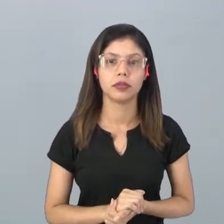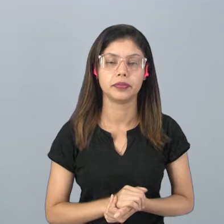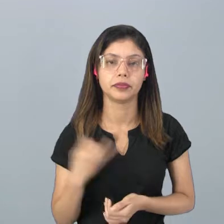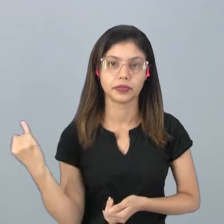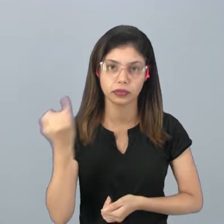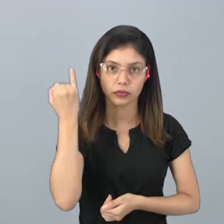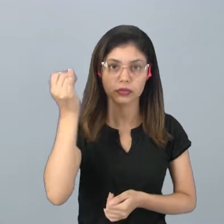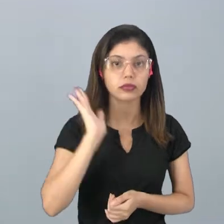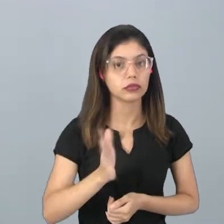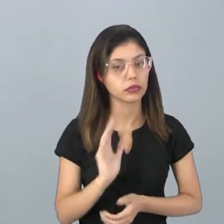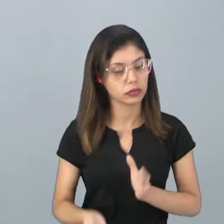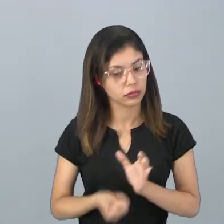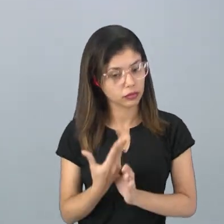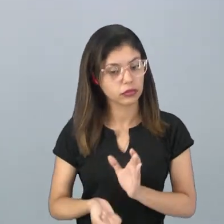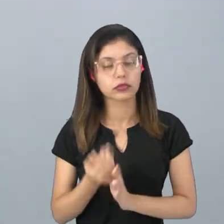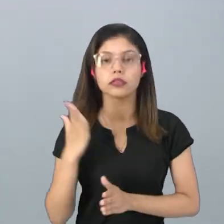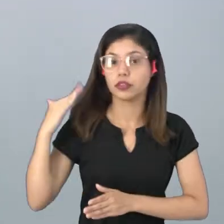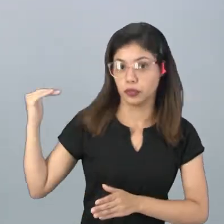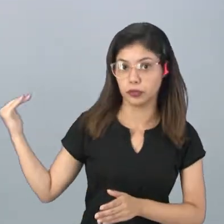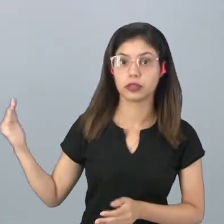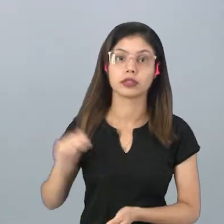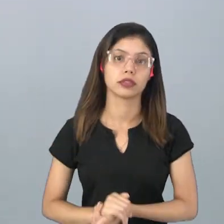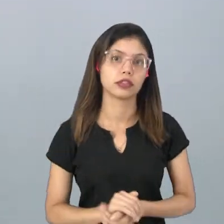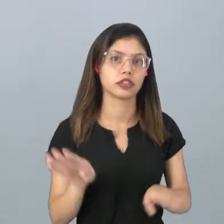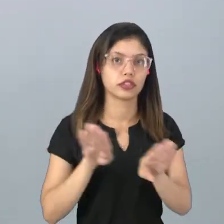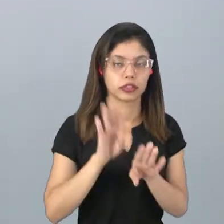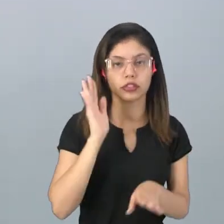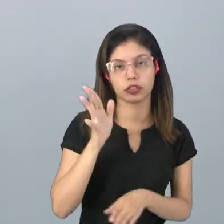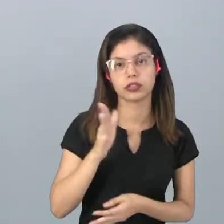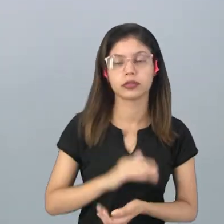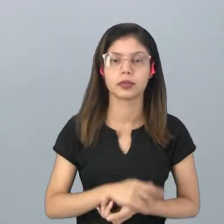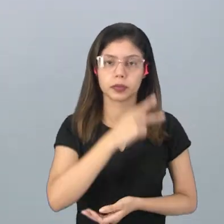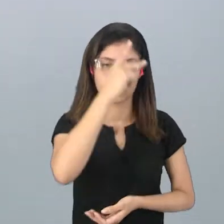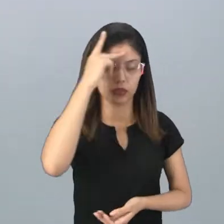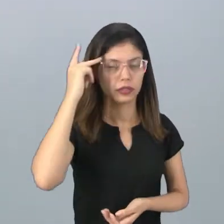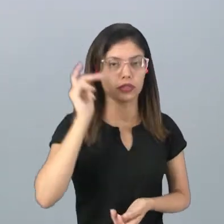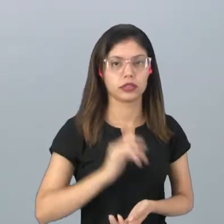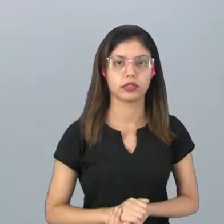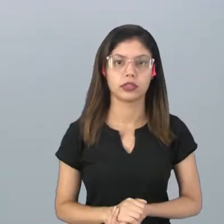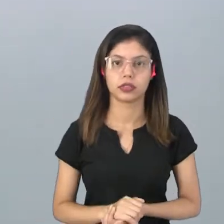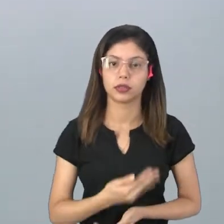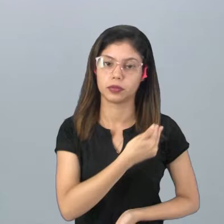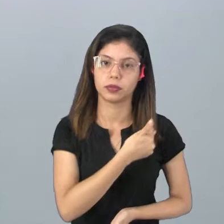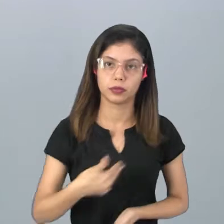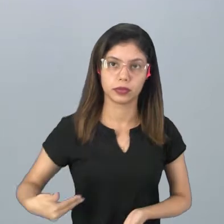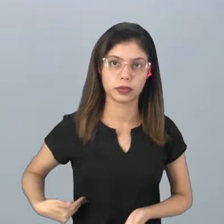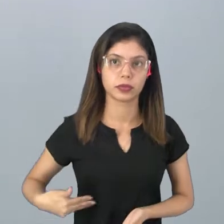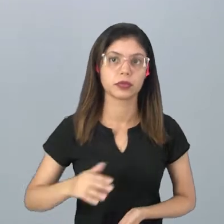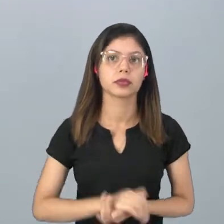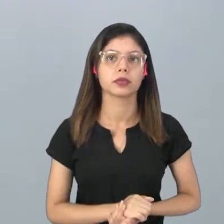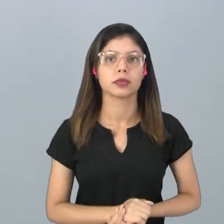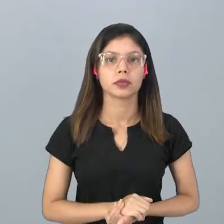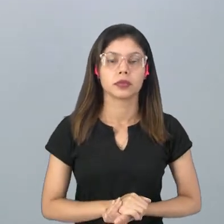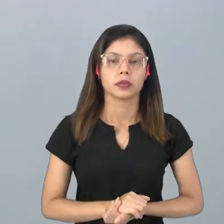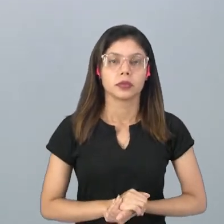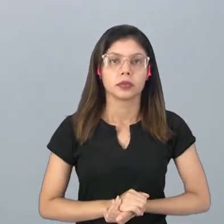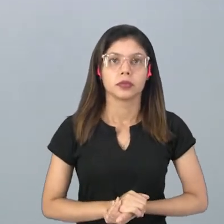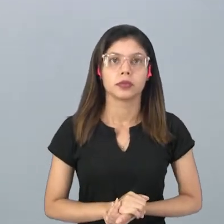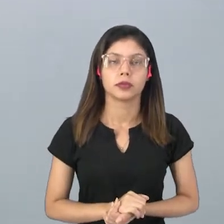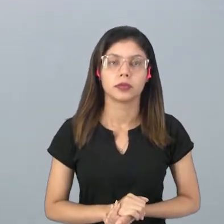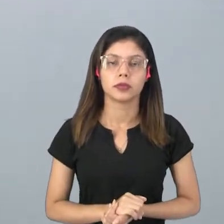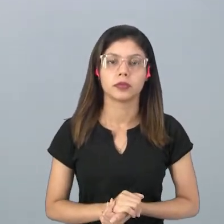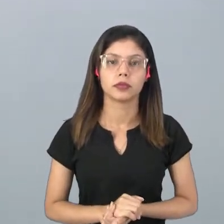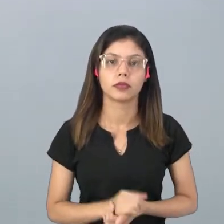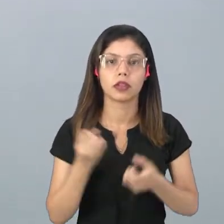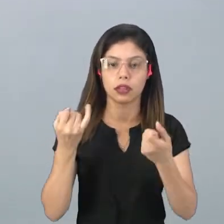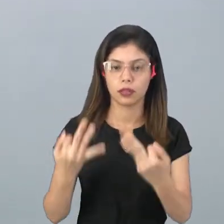de obra importante, já foi produzida uma pessoa famosa, no caso é uma biografia, né? Geralmente são de pessoas públicas. E a gente